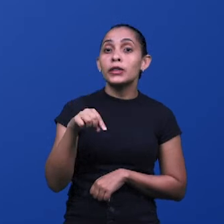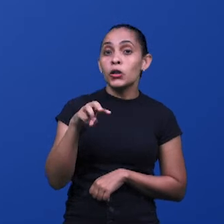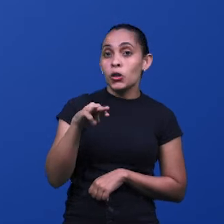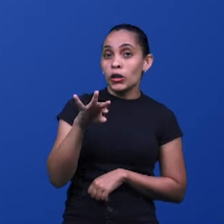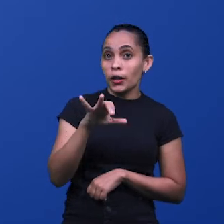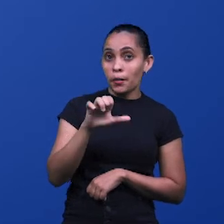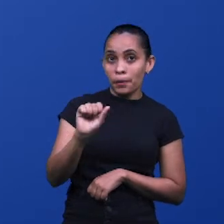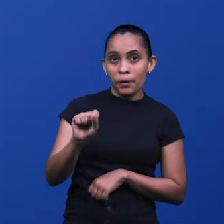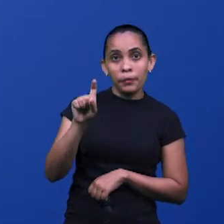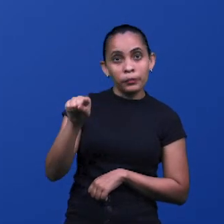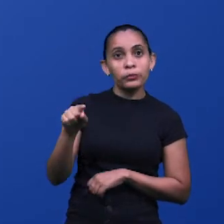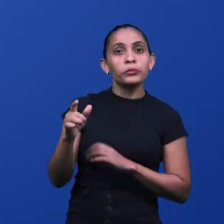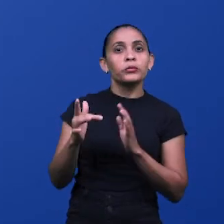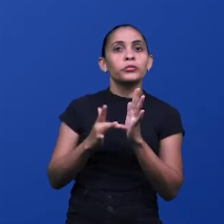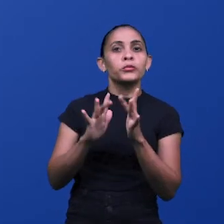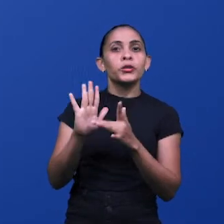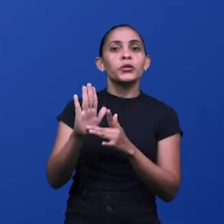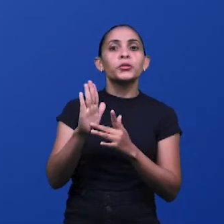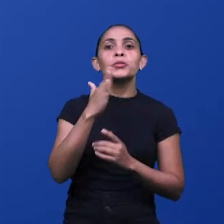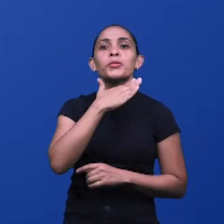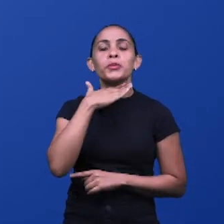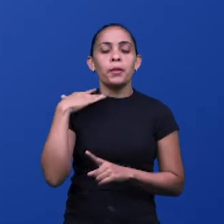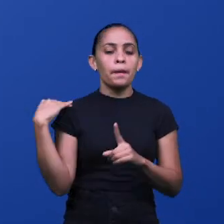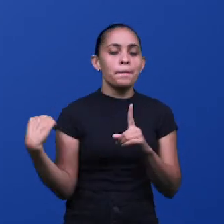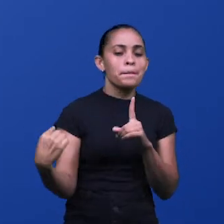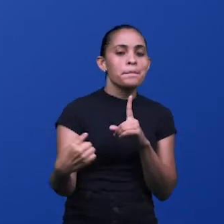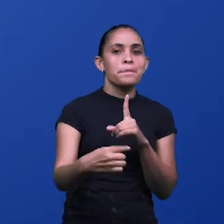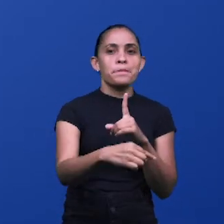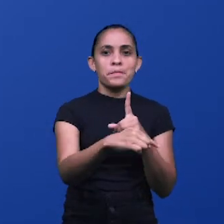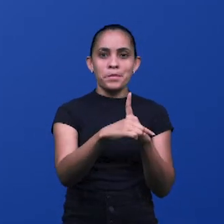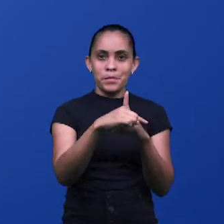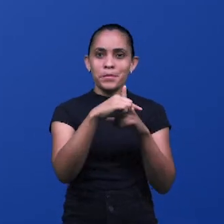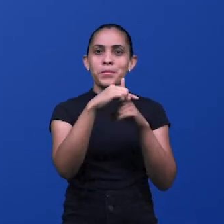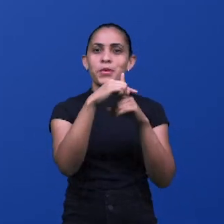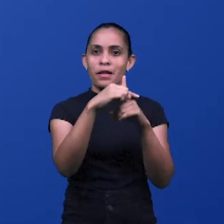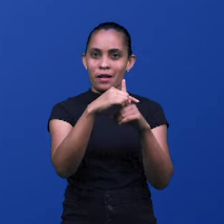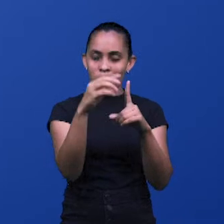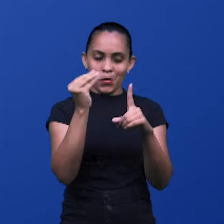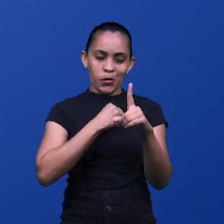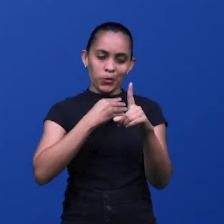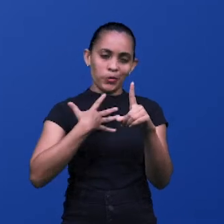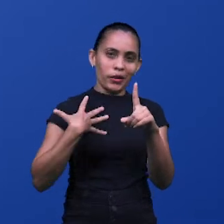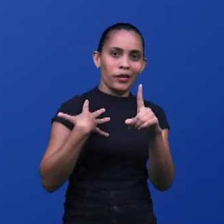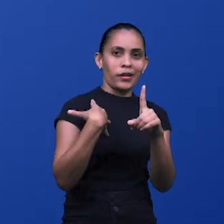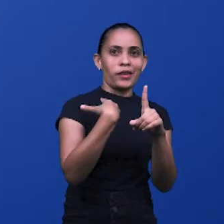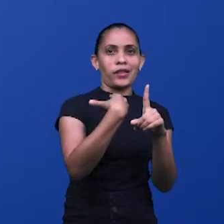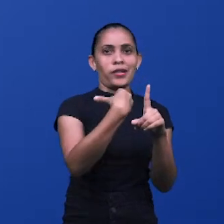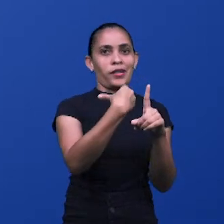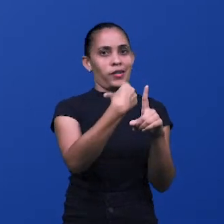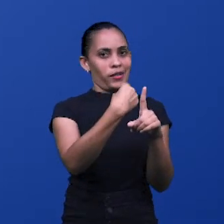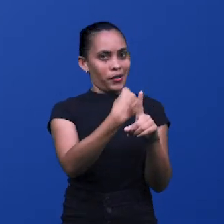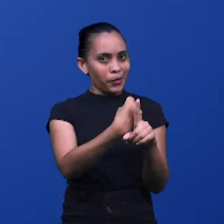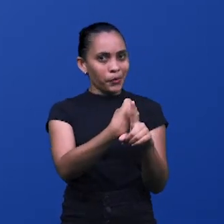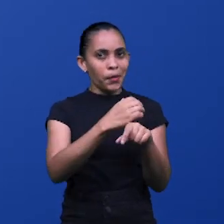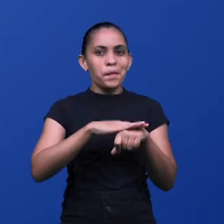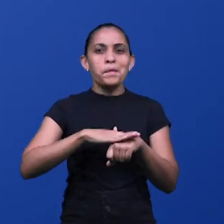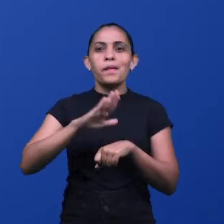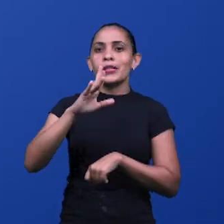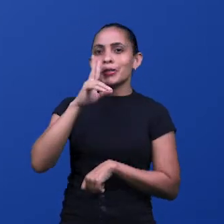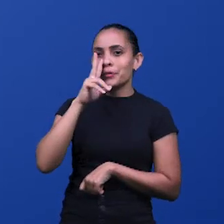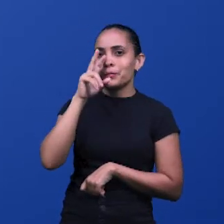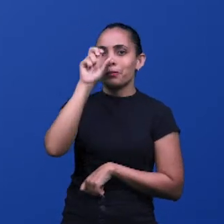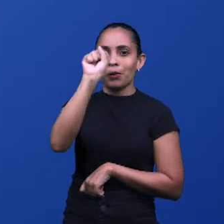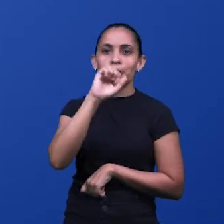nos proporcionou ali na cruz do Calvário, levando a amargura dos nossos pecados, e não há coisa mais forte do